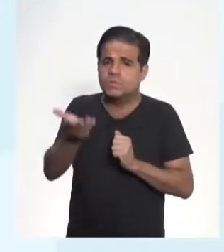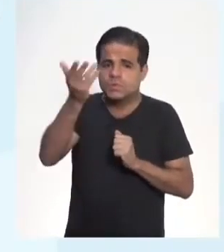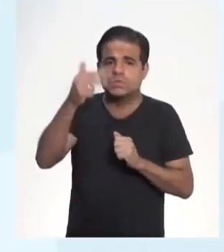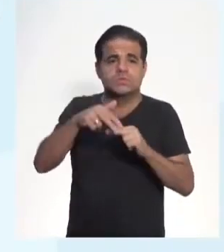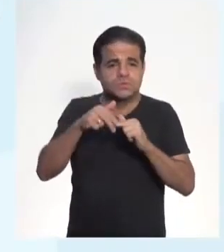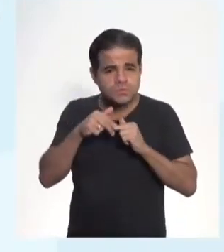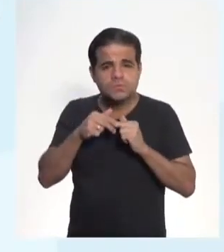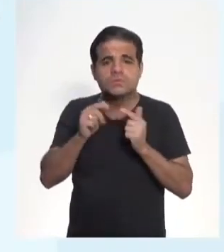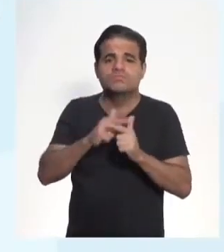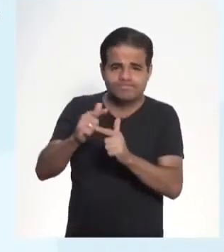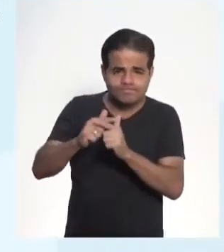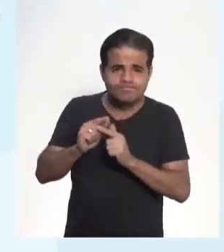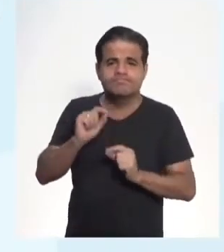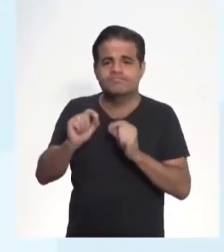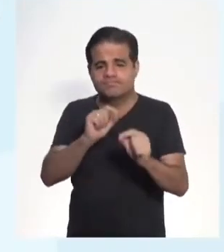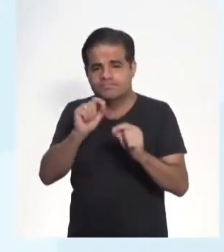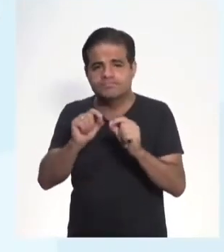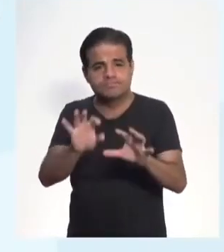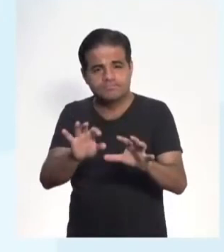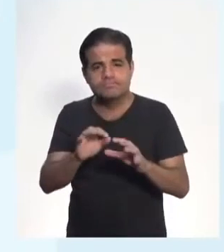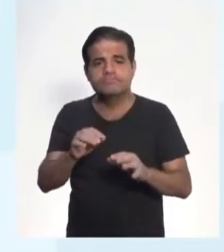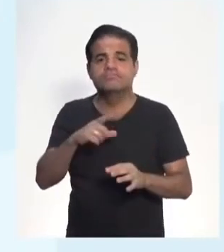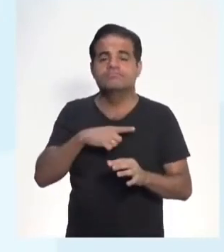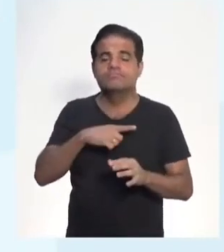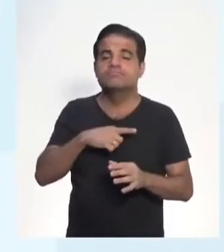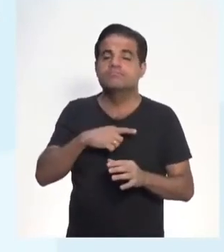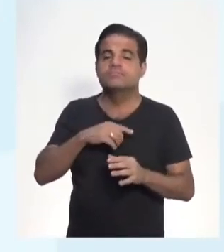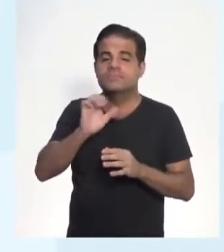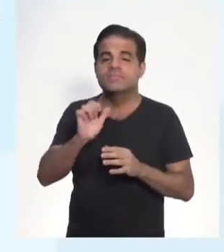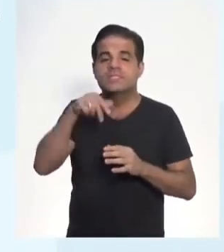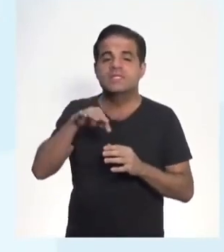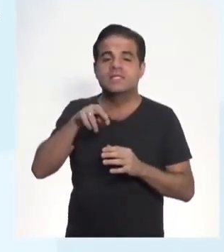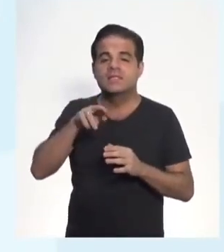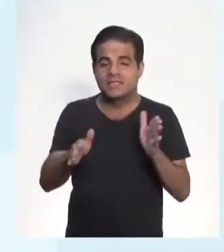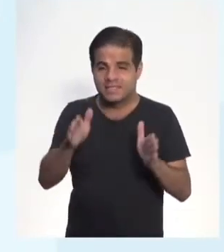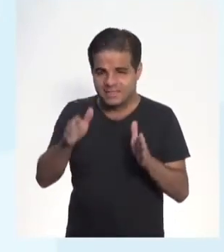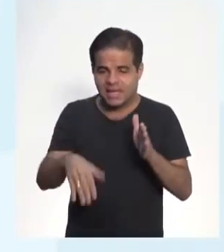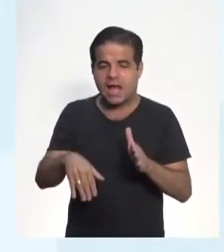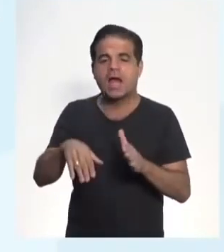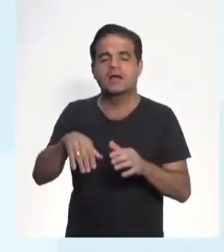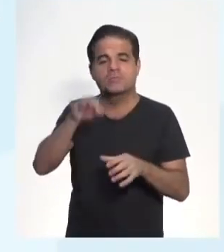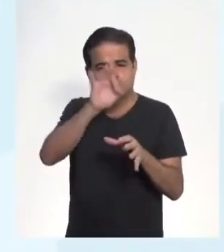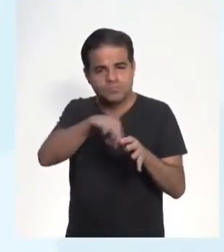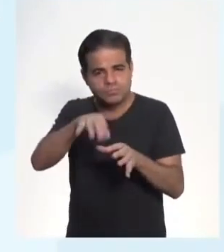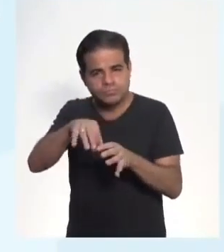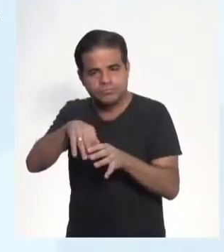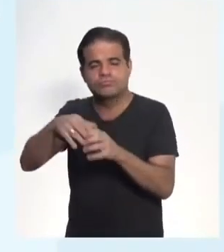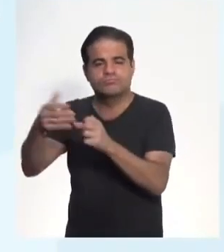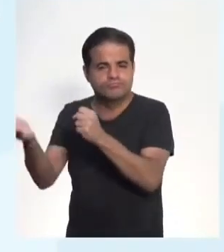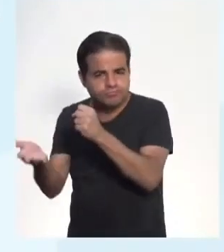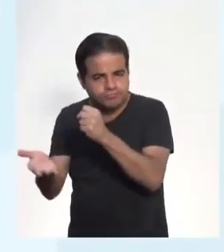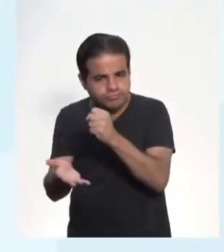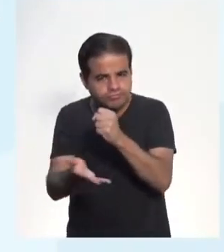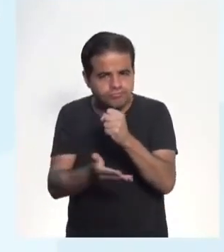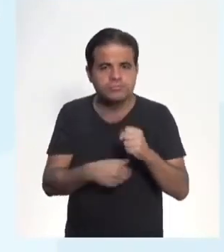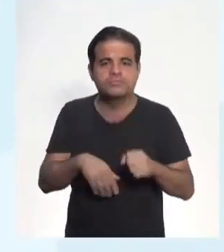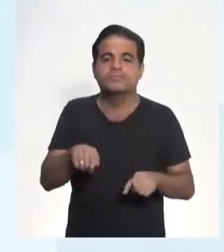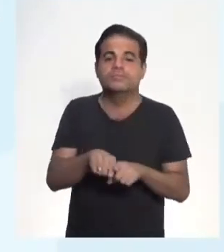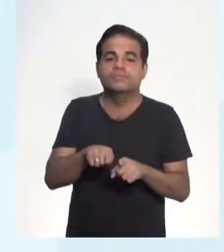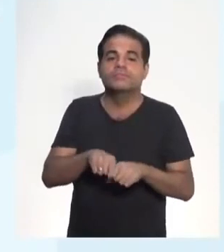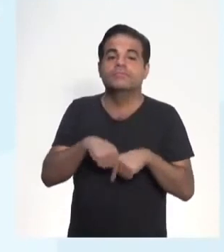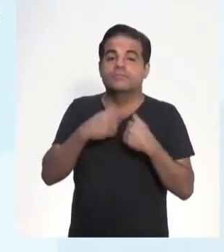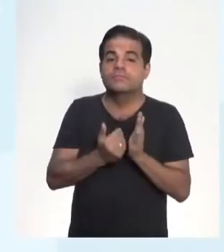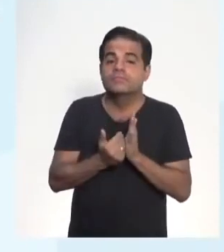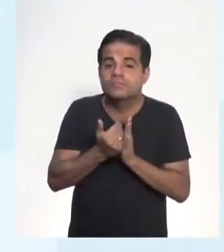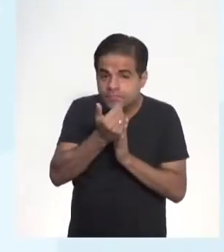de alguns fatores. Dentre eles, a entre-safra, né, que é aquele período de colheita e replantio, né? E